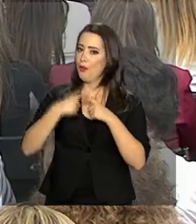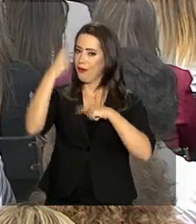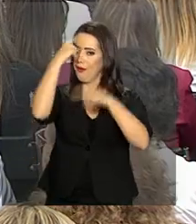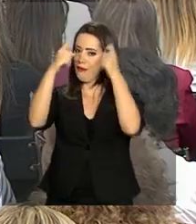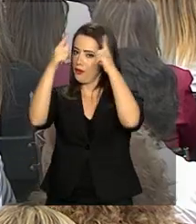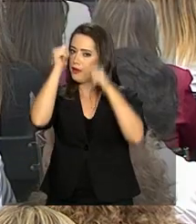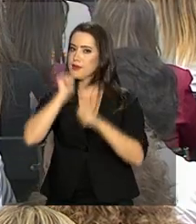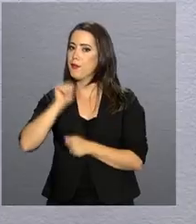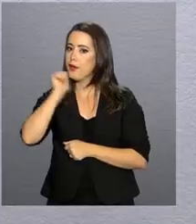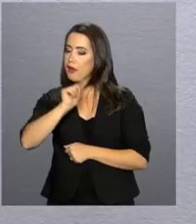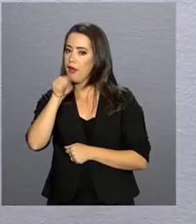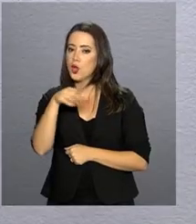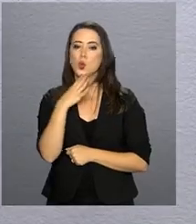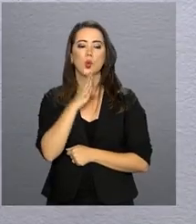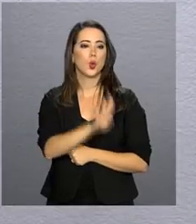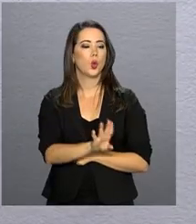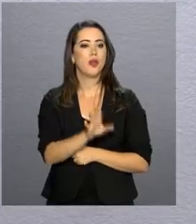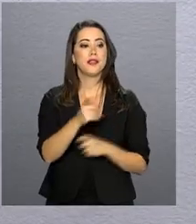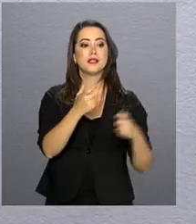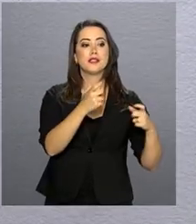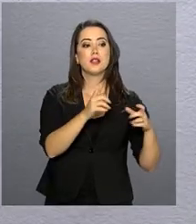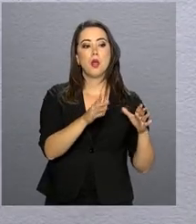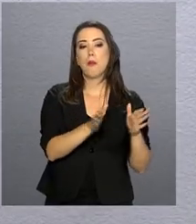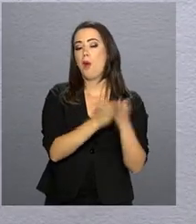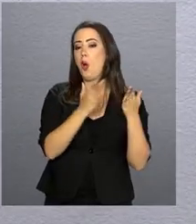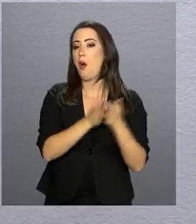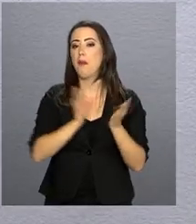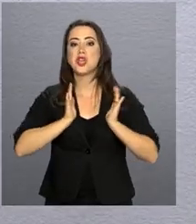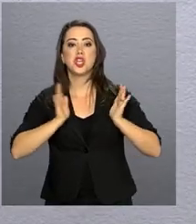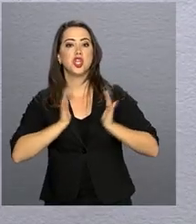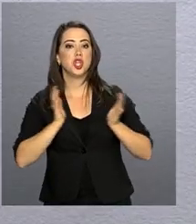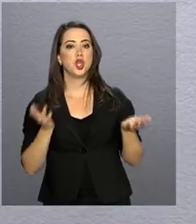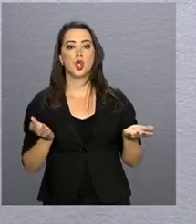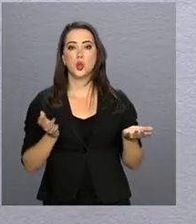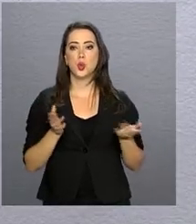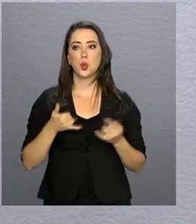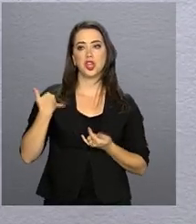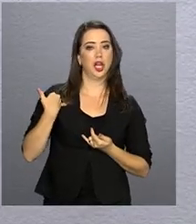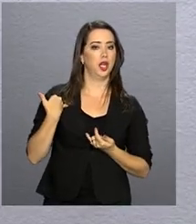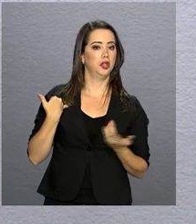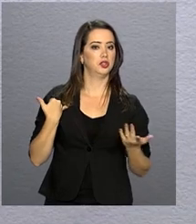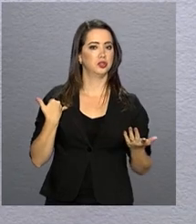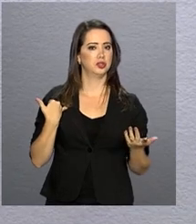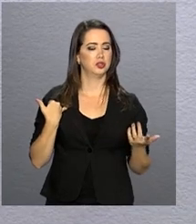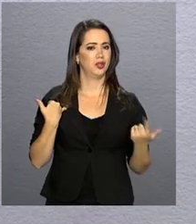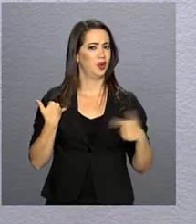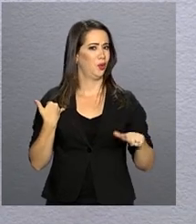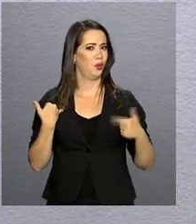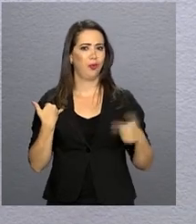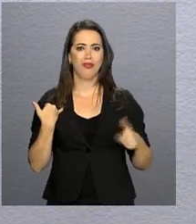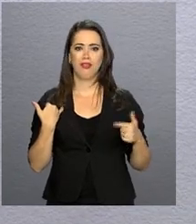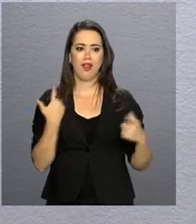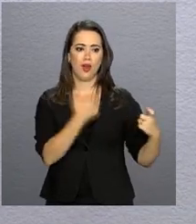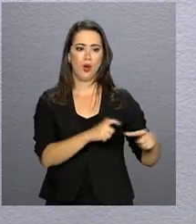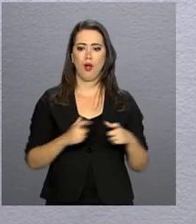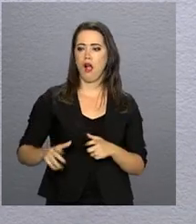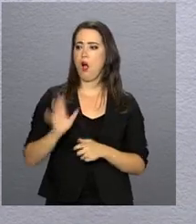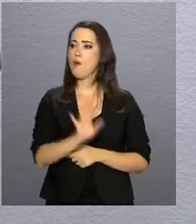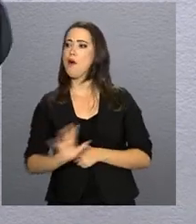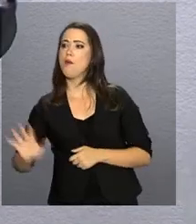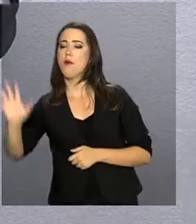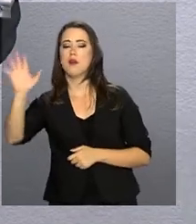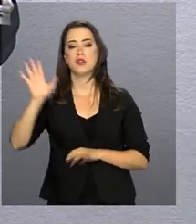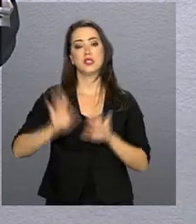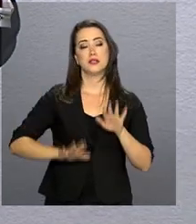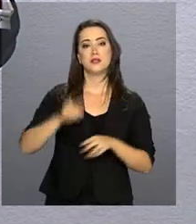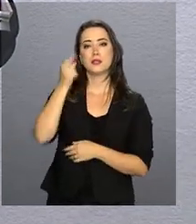mulher não conhece extrato social, não conhece idade e não conhece região do país. Às